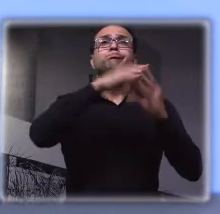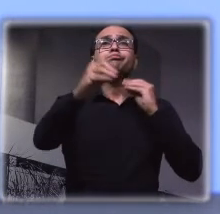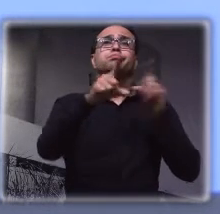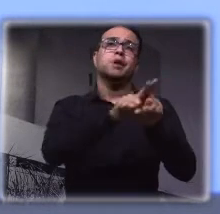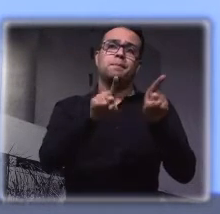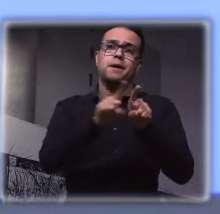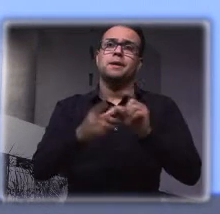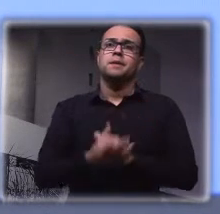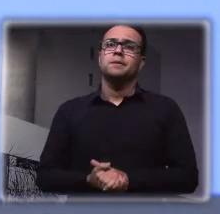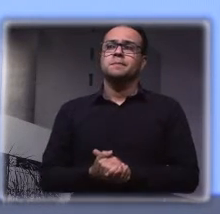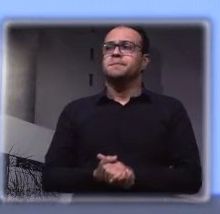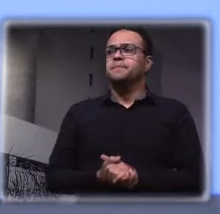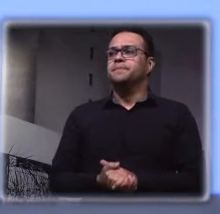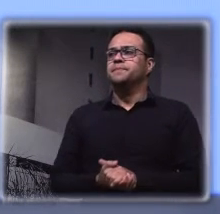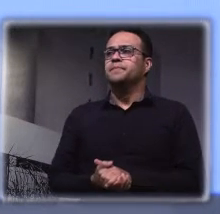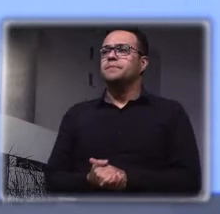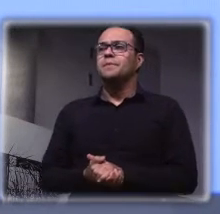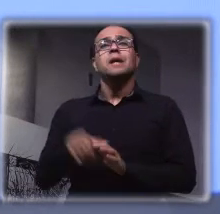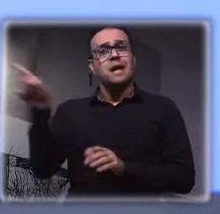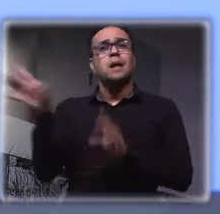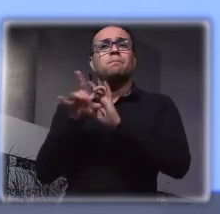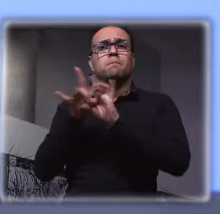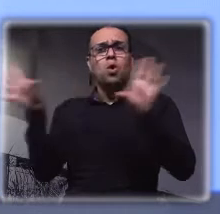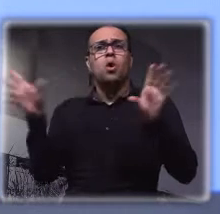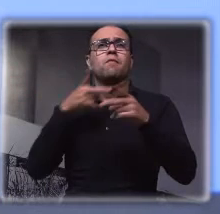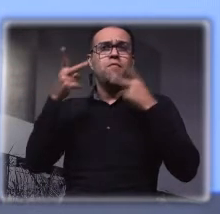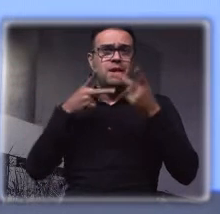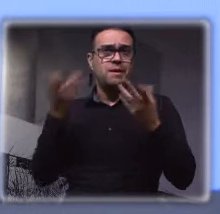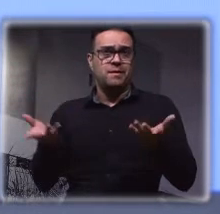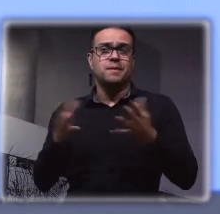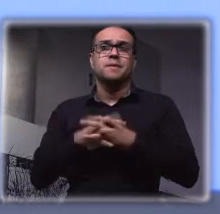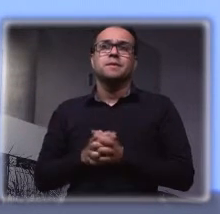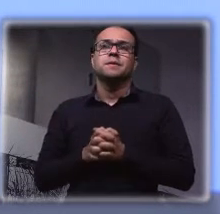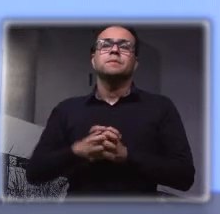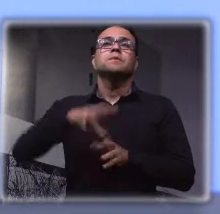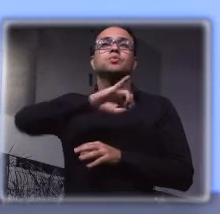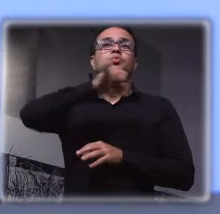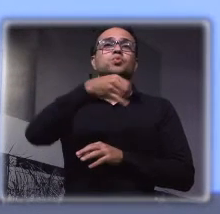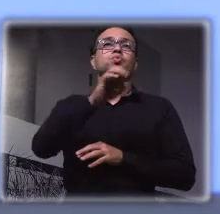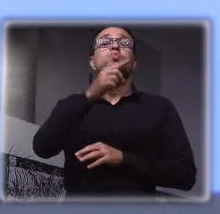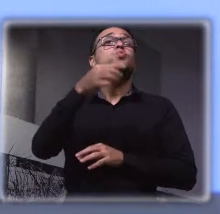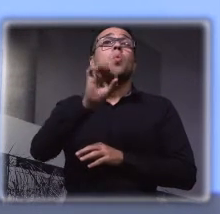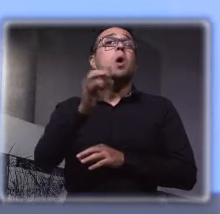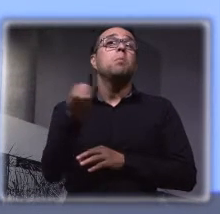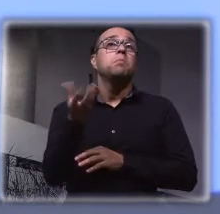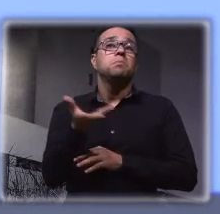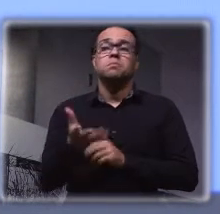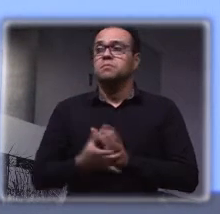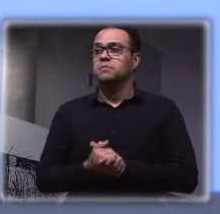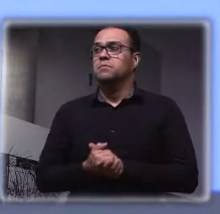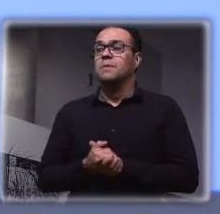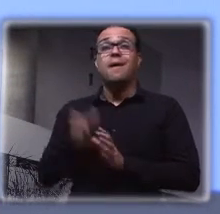sumiu. Ela tem como falar. Bom, e o João? O